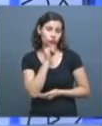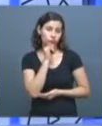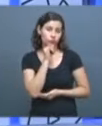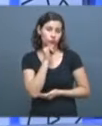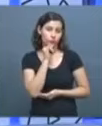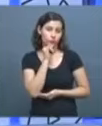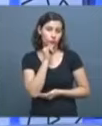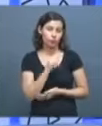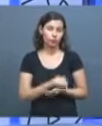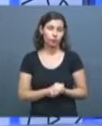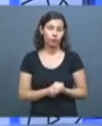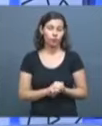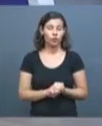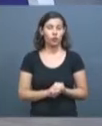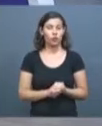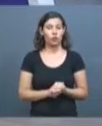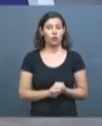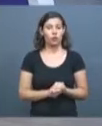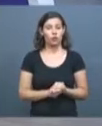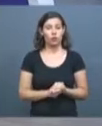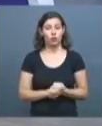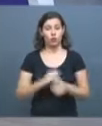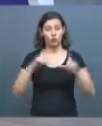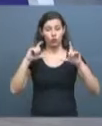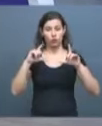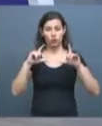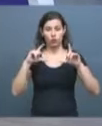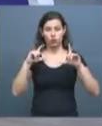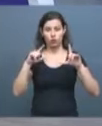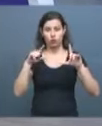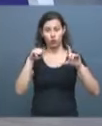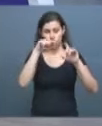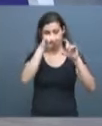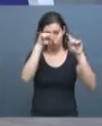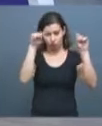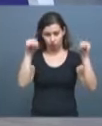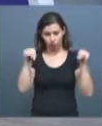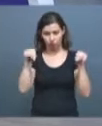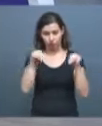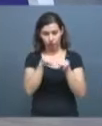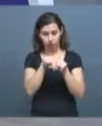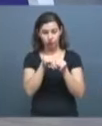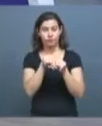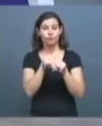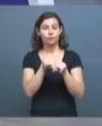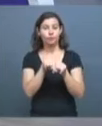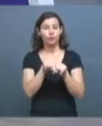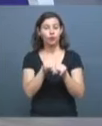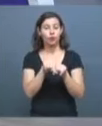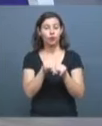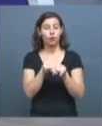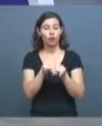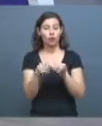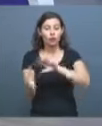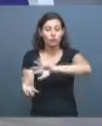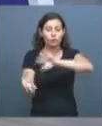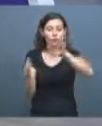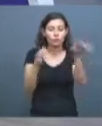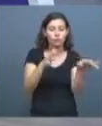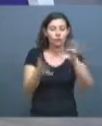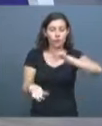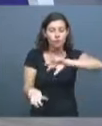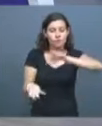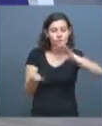pegar uma roda quadrada, fazer um objeto quadrado e começar a rodá-lo, a rodar essa quadra, ela vai tender